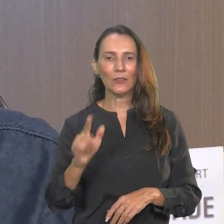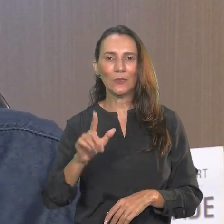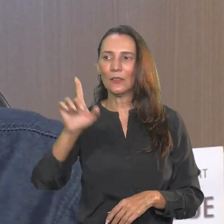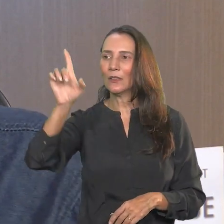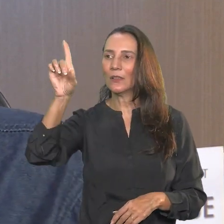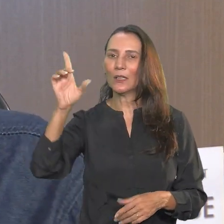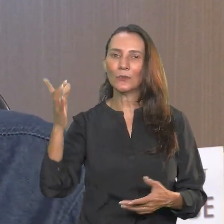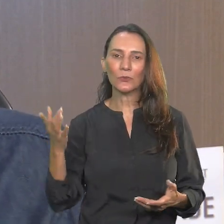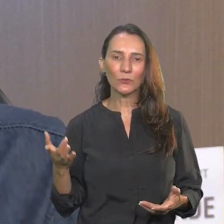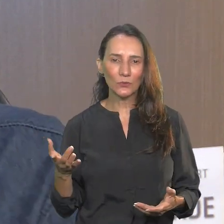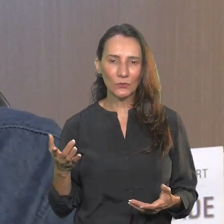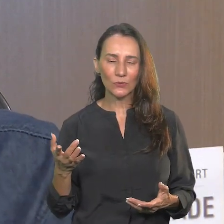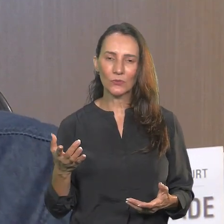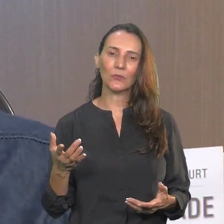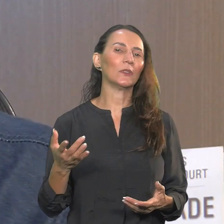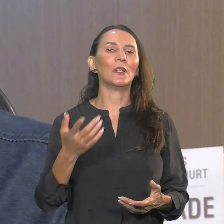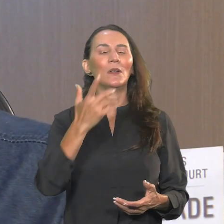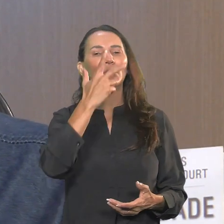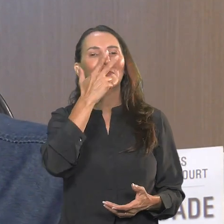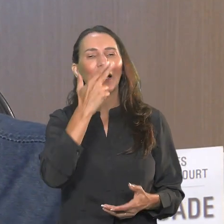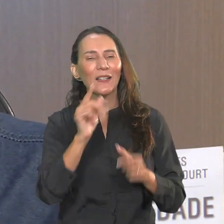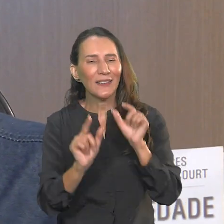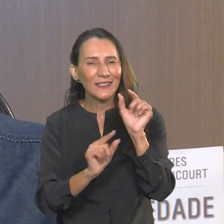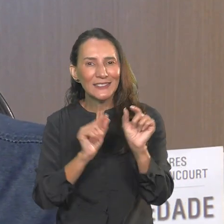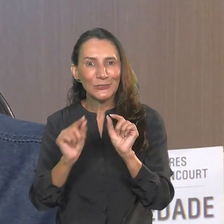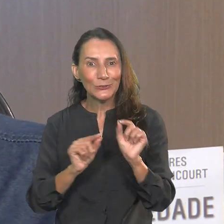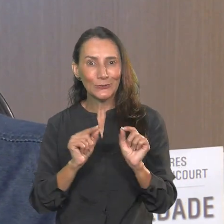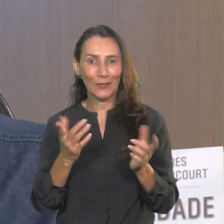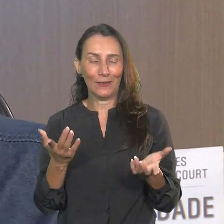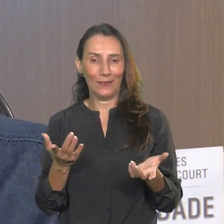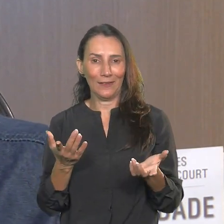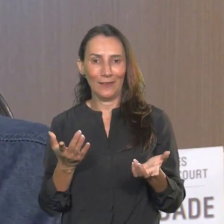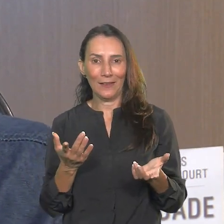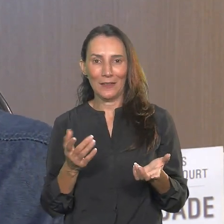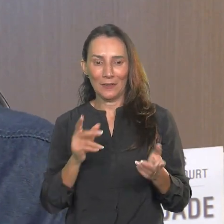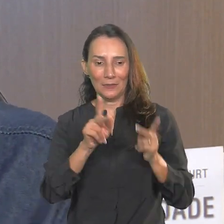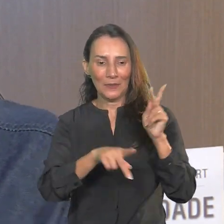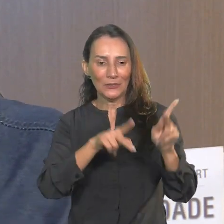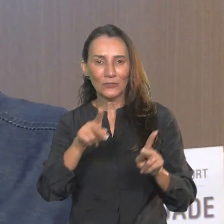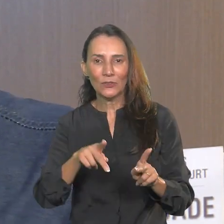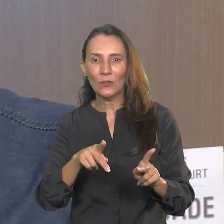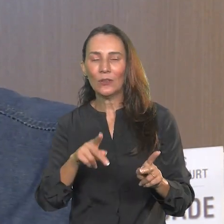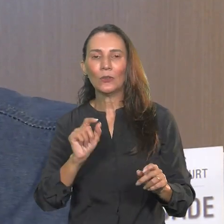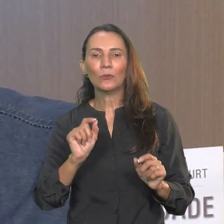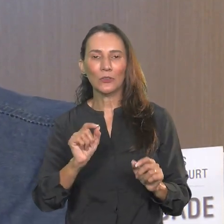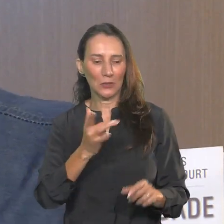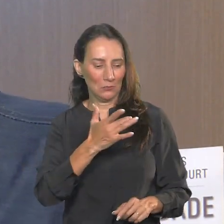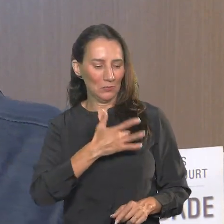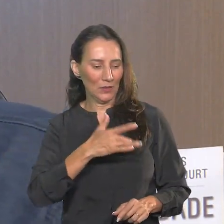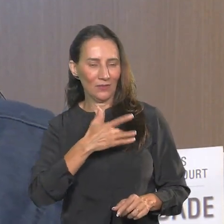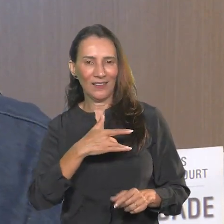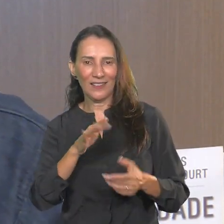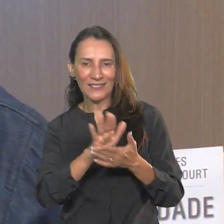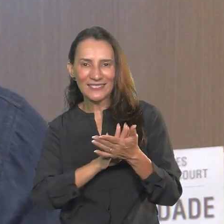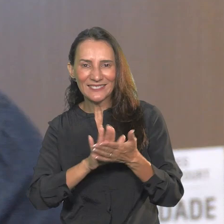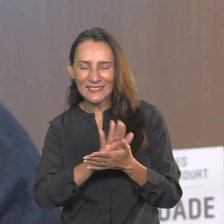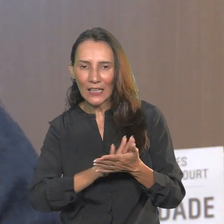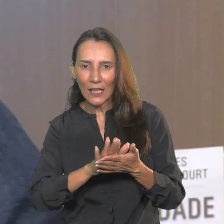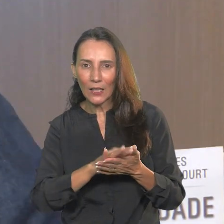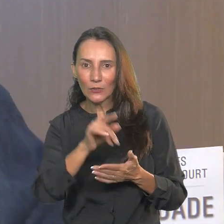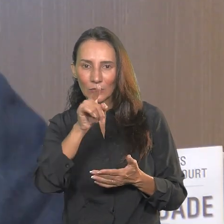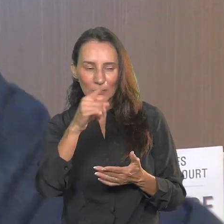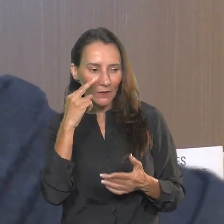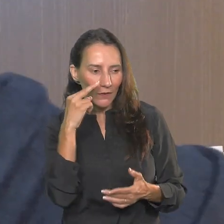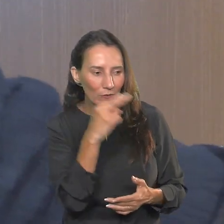Deus. Tendo forma de piedade, negando-lhe, entretanto, o poder, foge destas pessoas. Então está